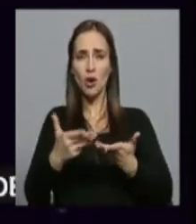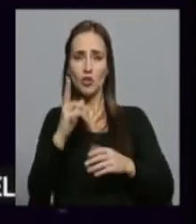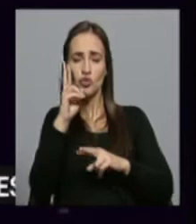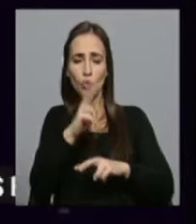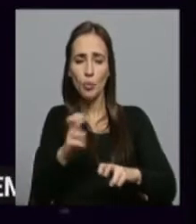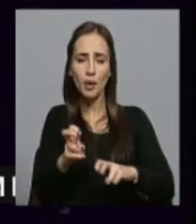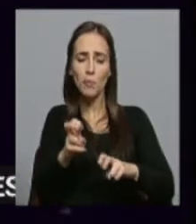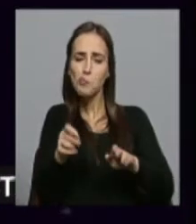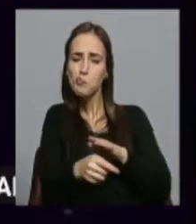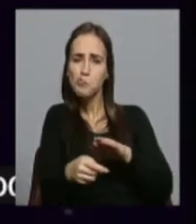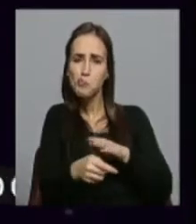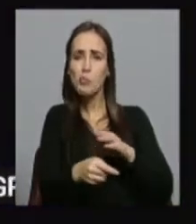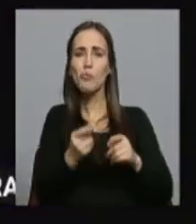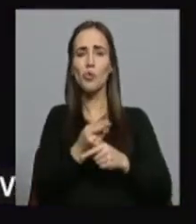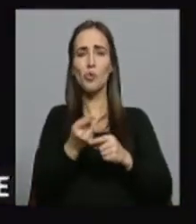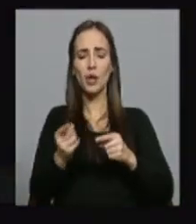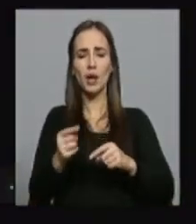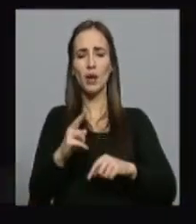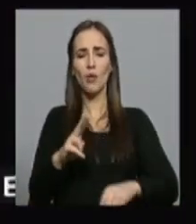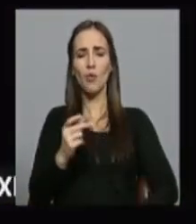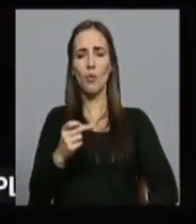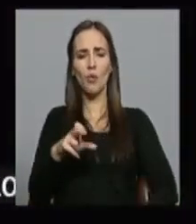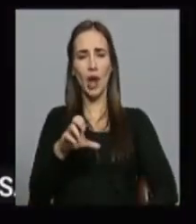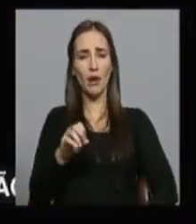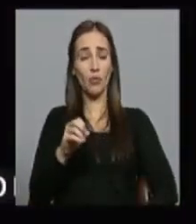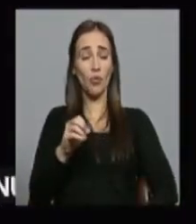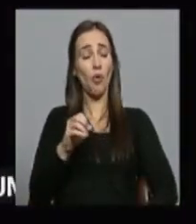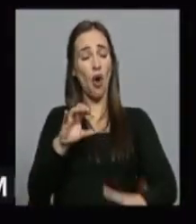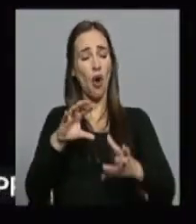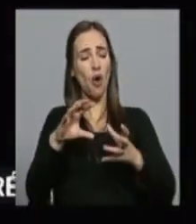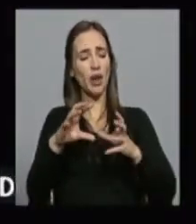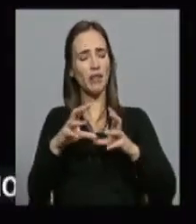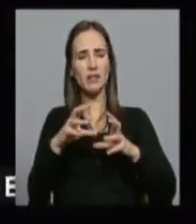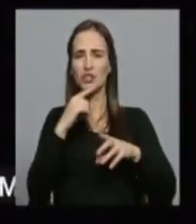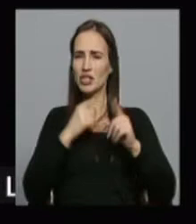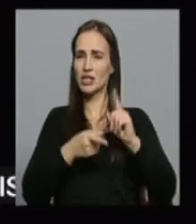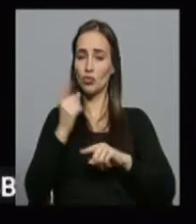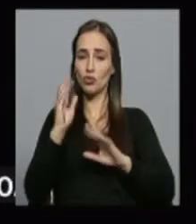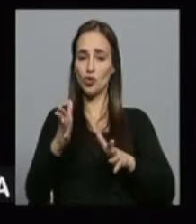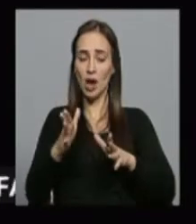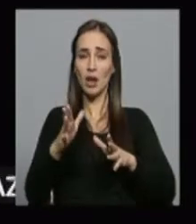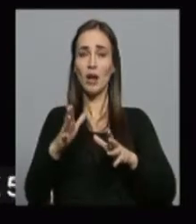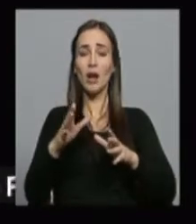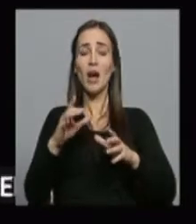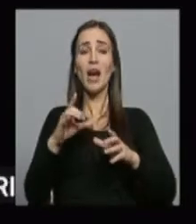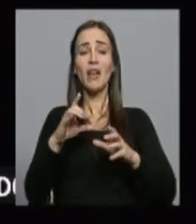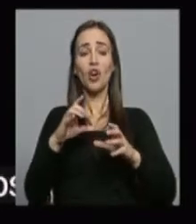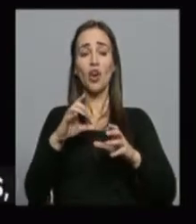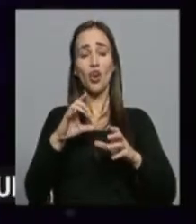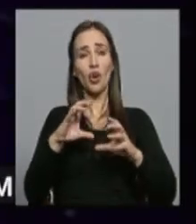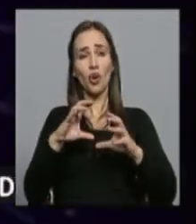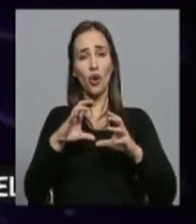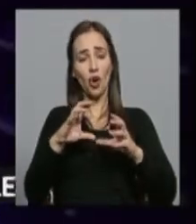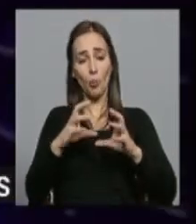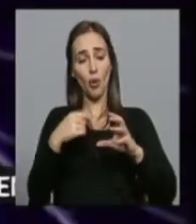subterrâneos. Porquê? Olha, Urano já é muito esquisito na sua orientação. Ele roda sobre si próprio deitado, 98 graus. E ainda por cima, o